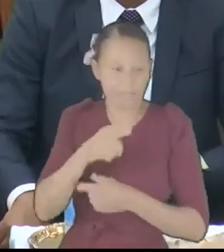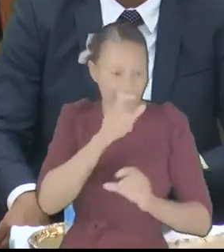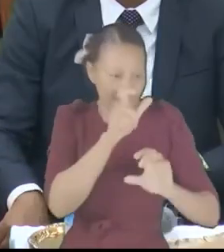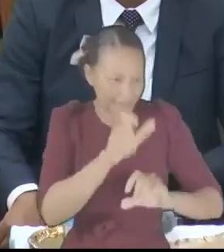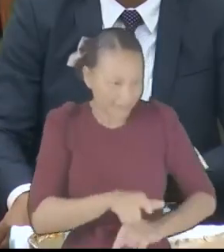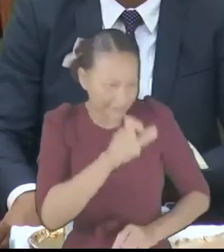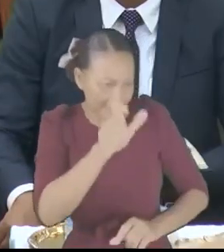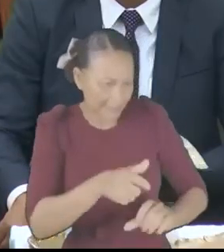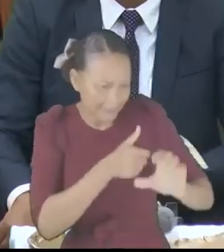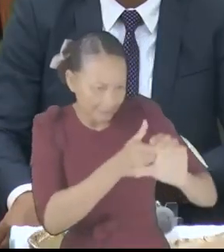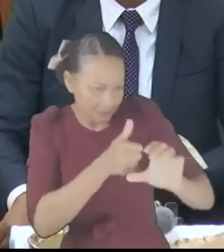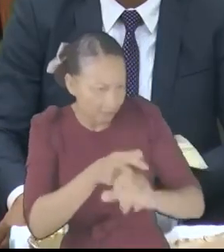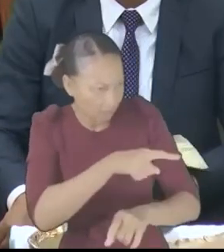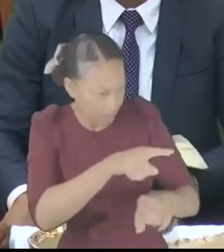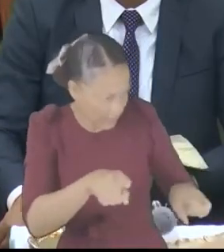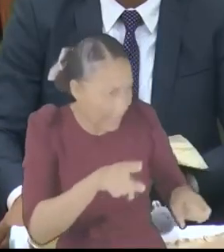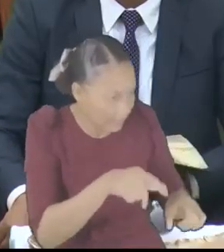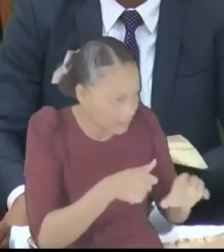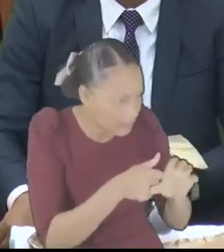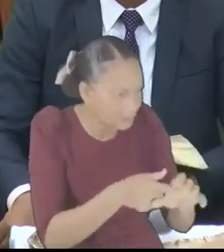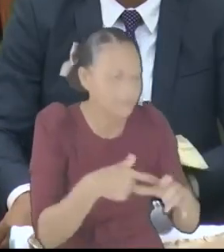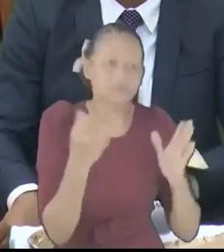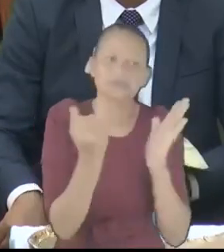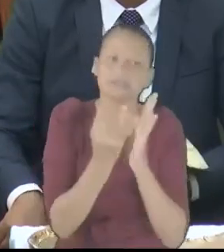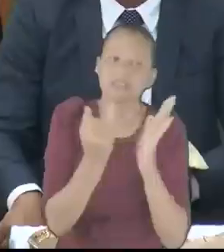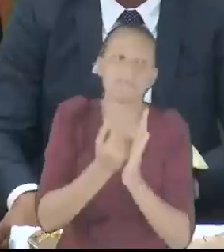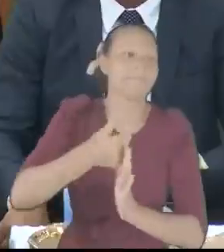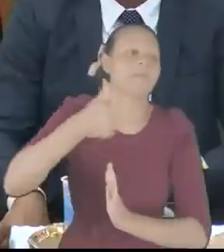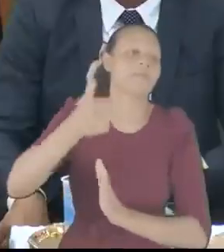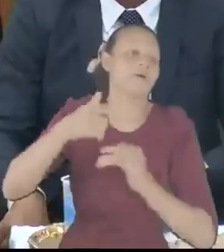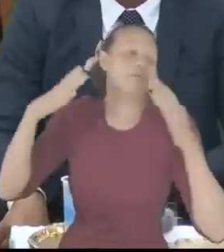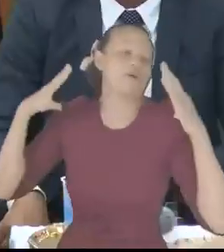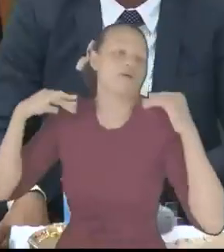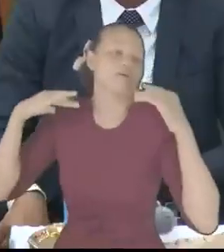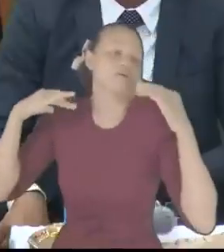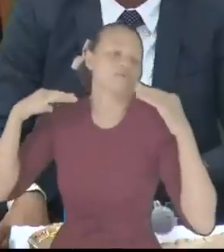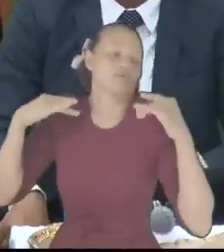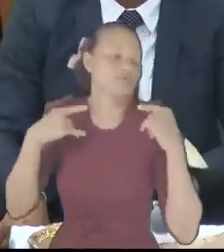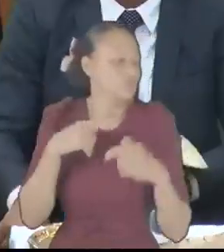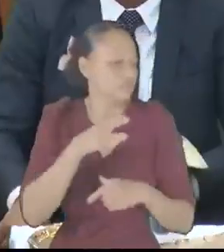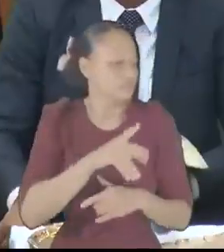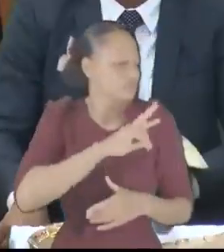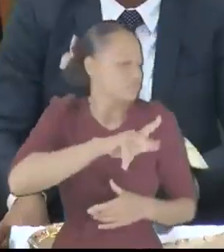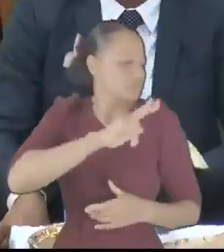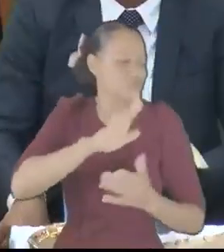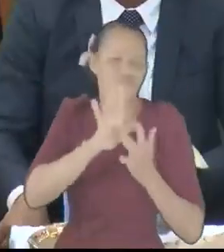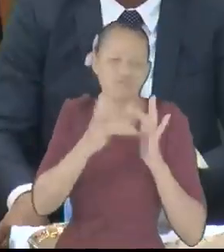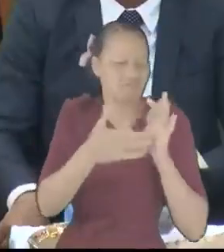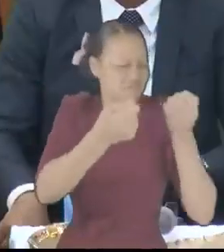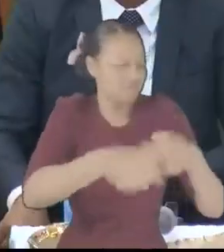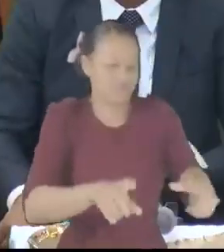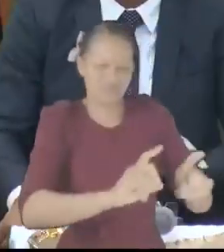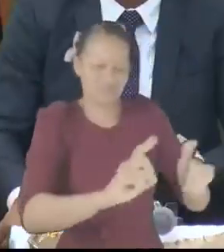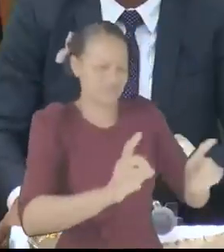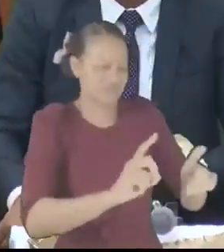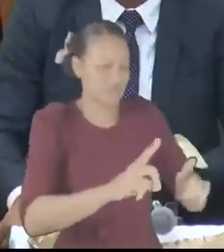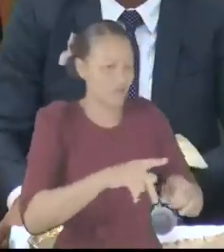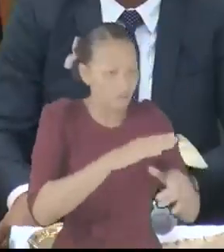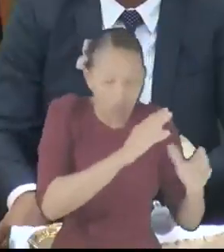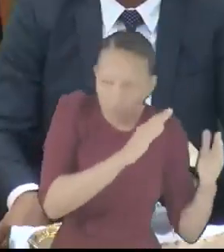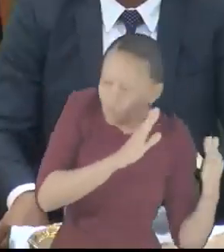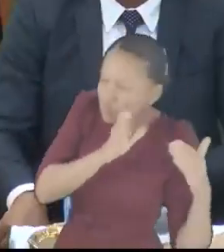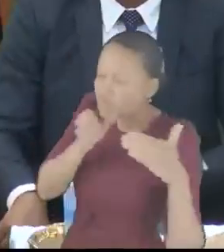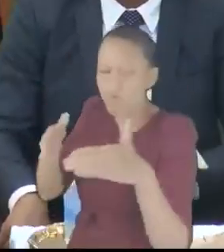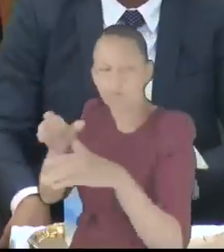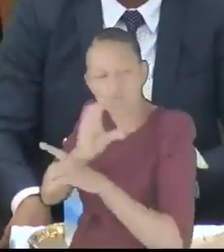cristãos precisavam da intercessão dos anjos. Eles diziam que os crentes deveriam prestar